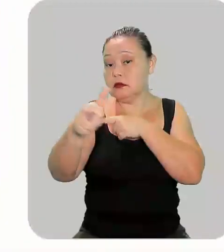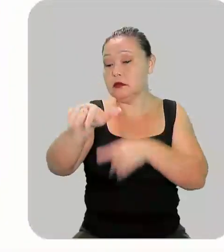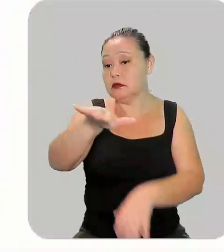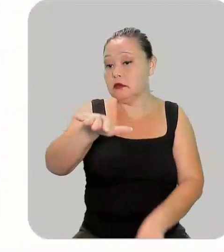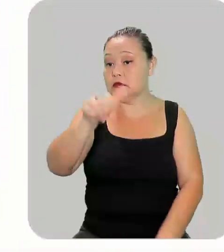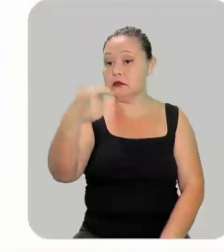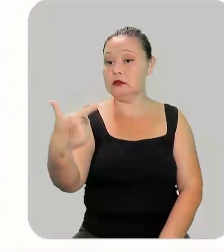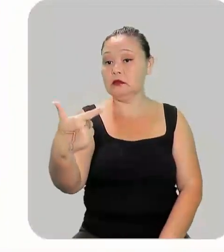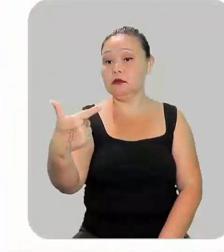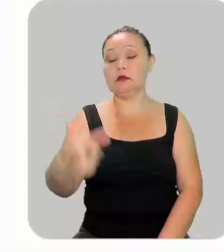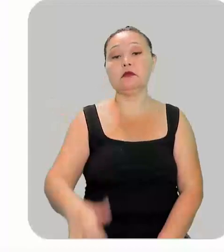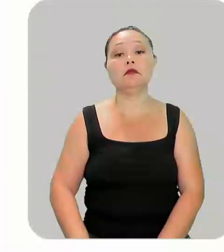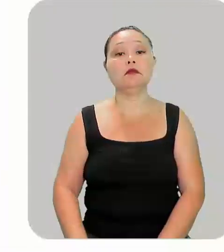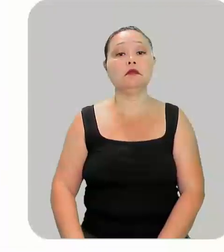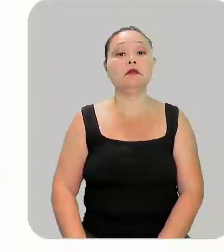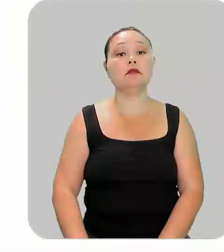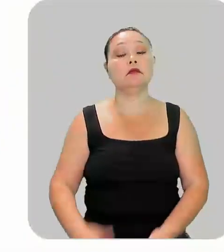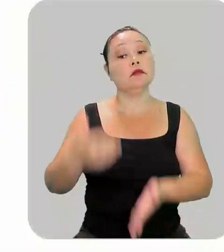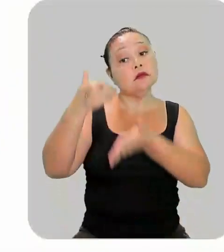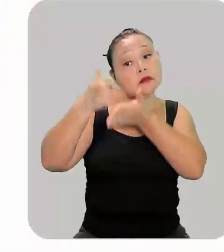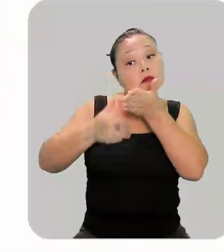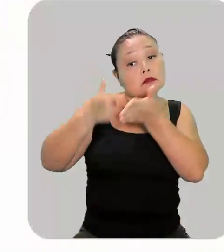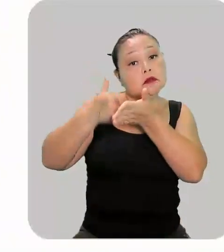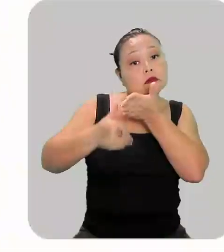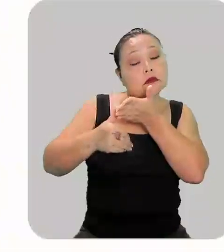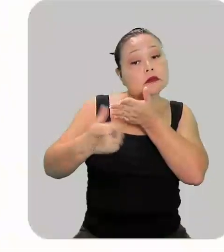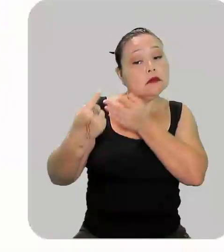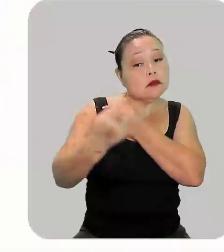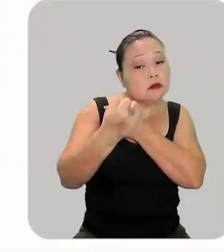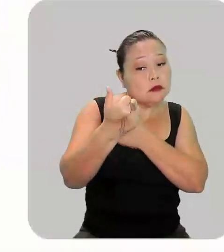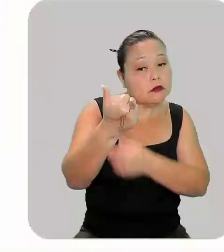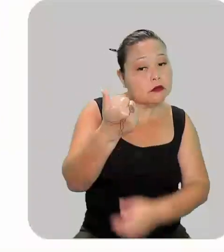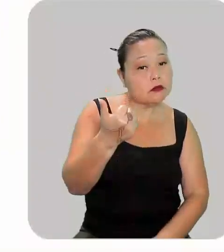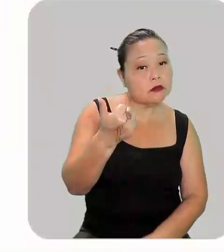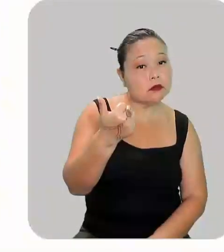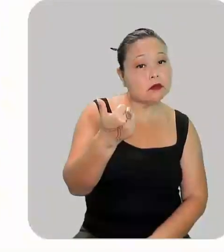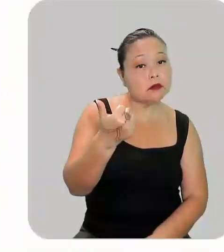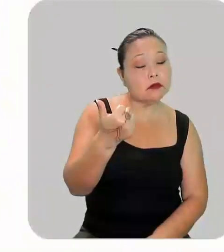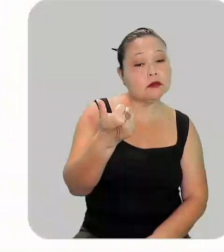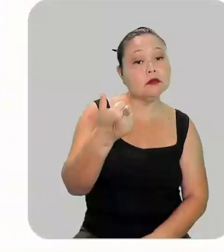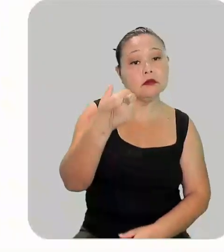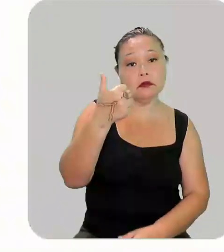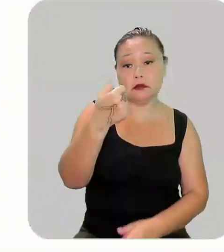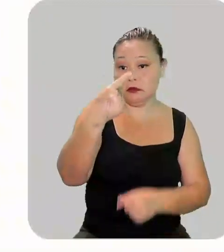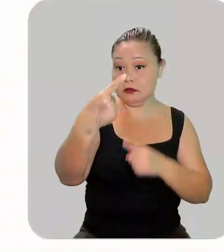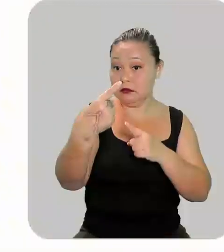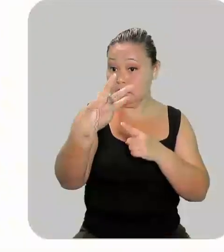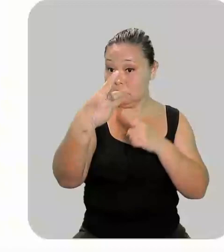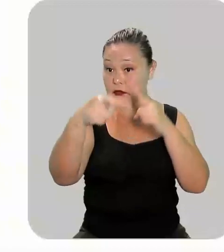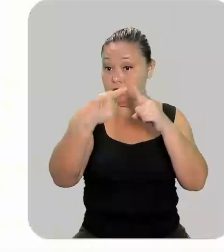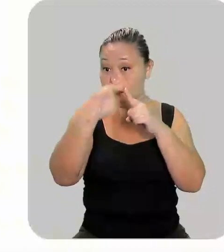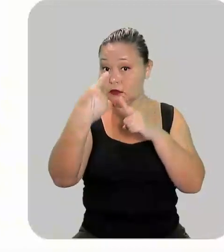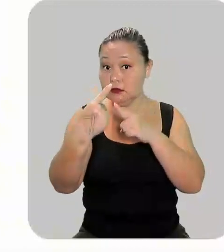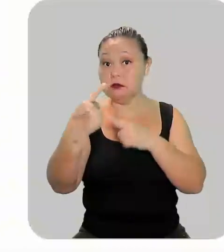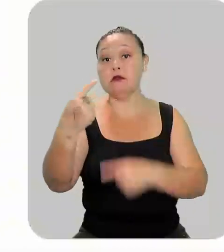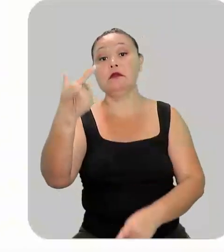área 2, que a gente vai ter que descontar. Um deles tem 3 vezes 1 e o outro tem 3 vezes 2. 3. 3